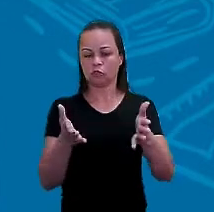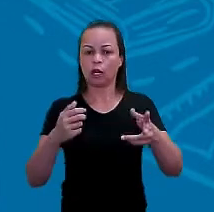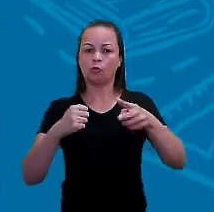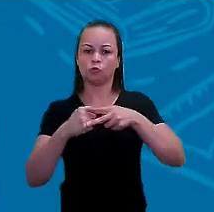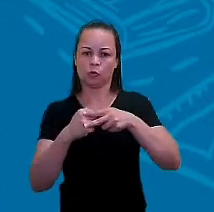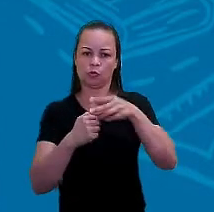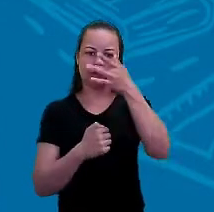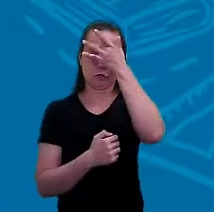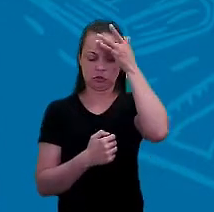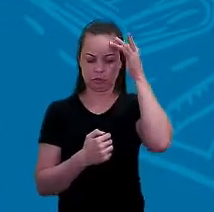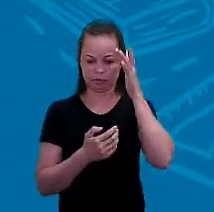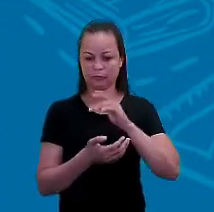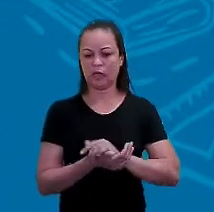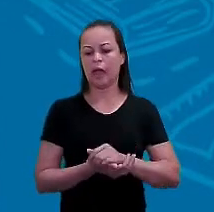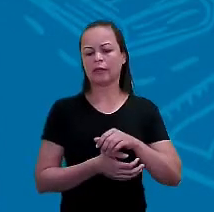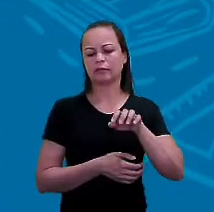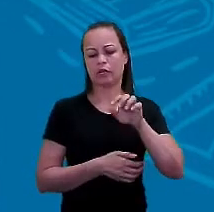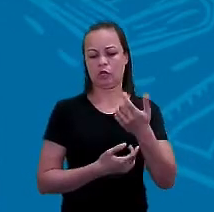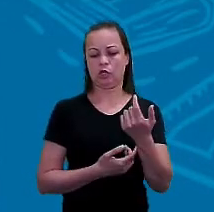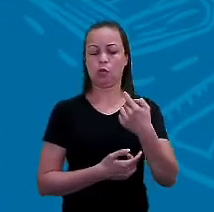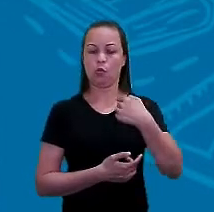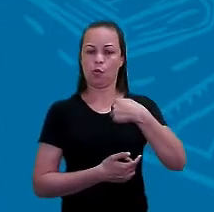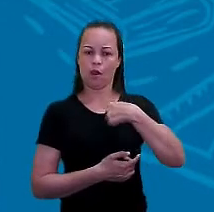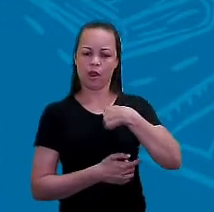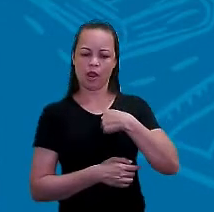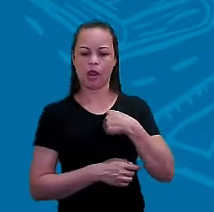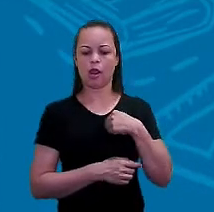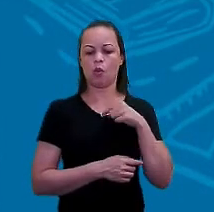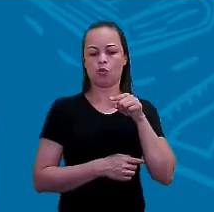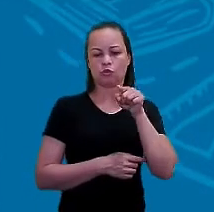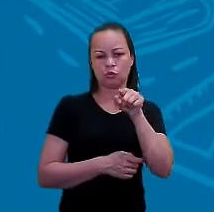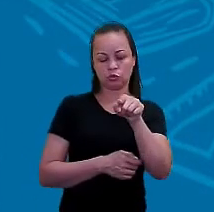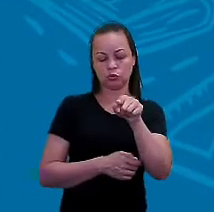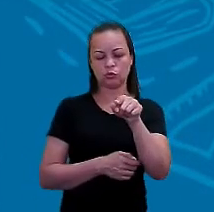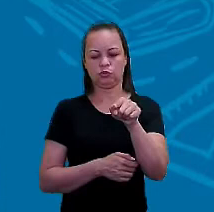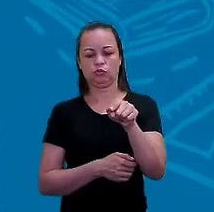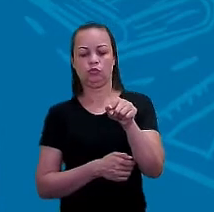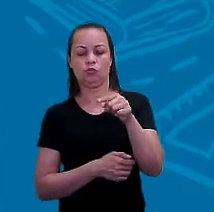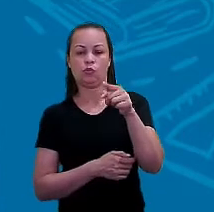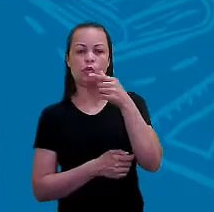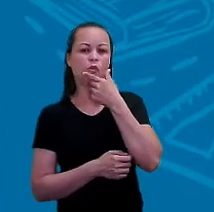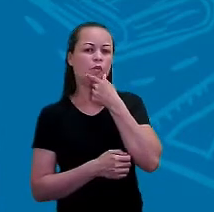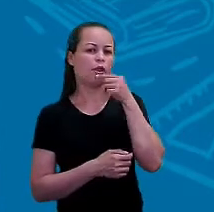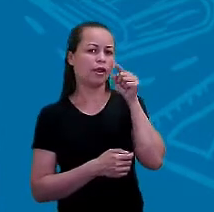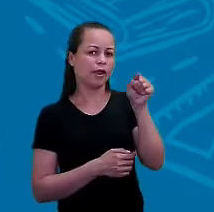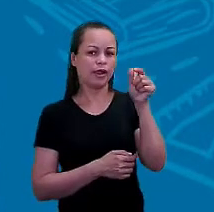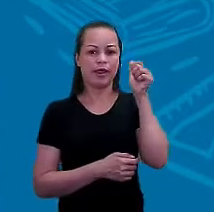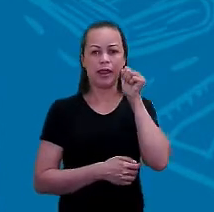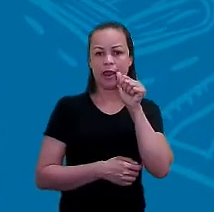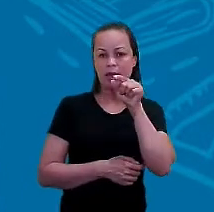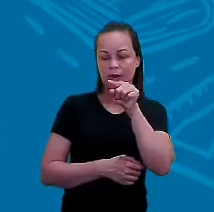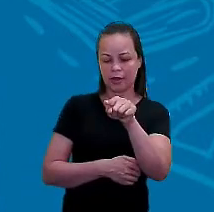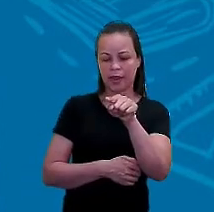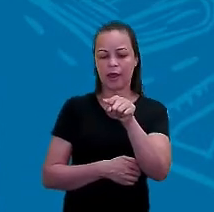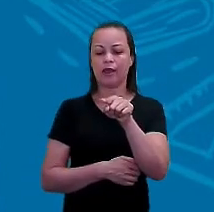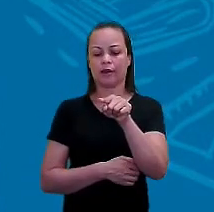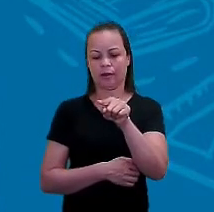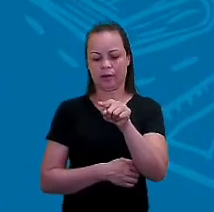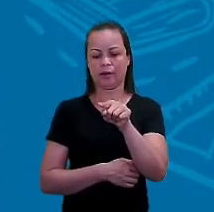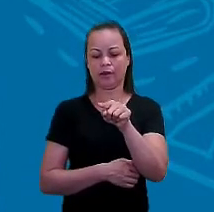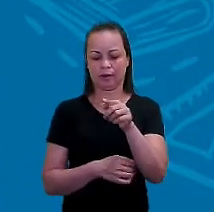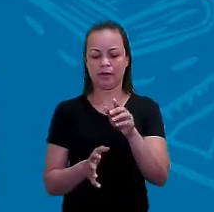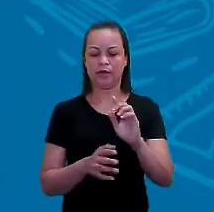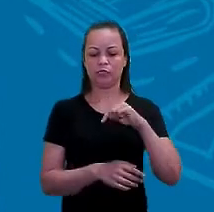Então, aqui eu tenho o I, you, he, she, it, we, you, and